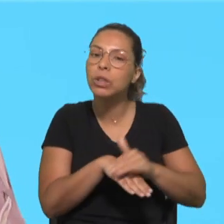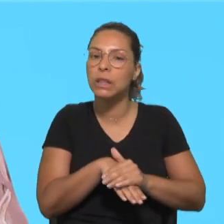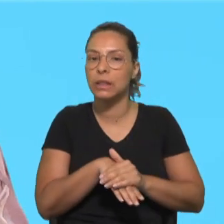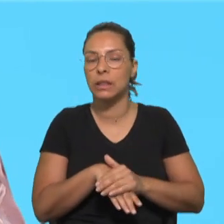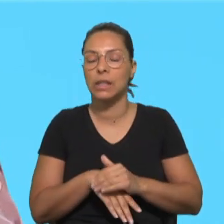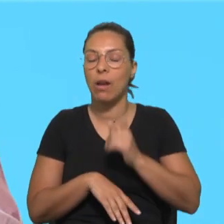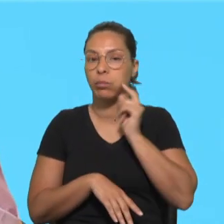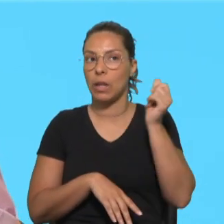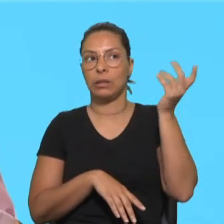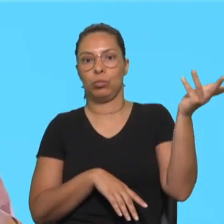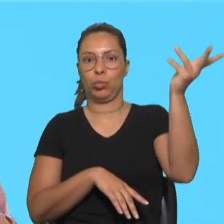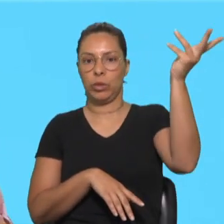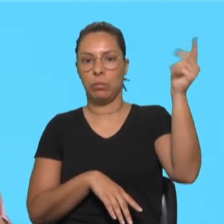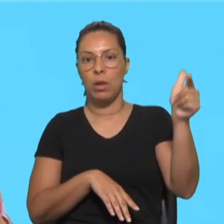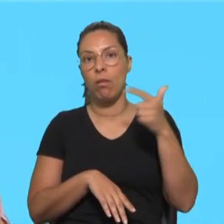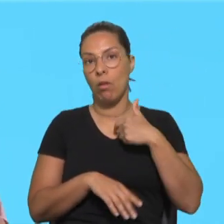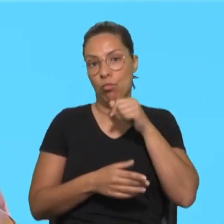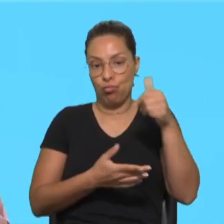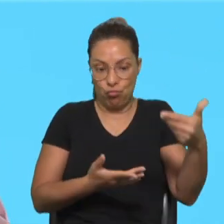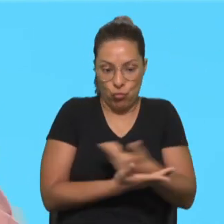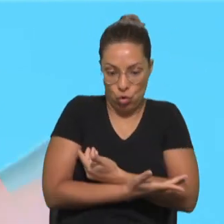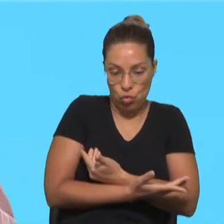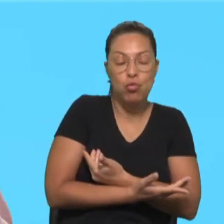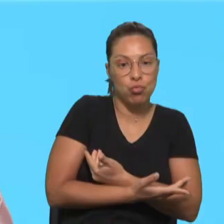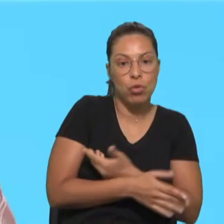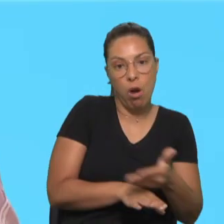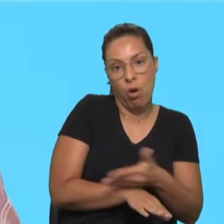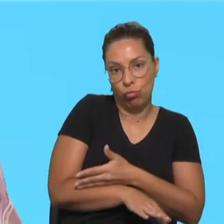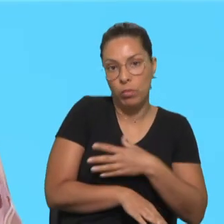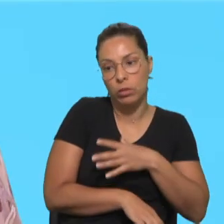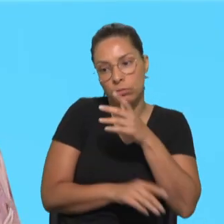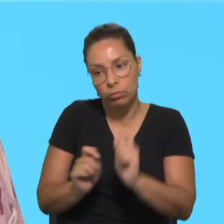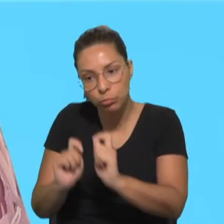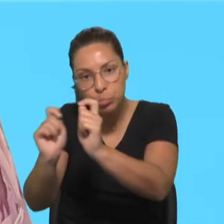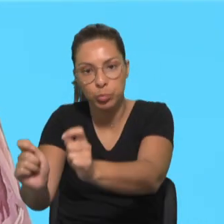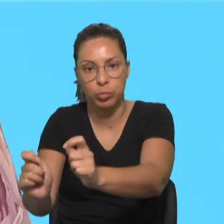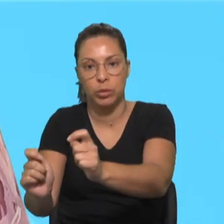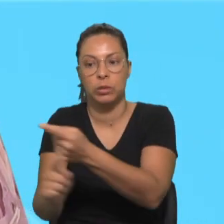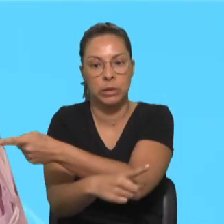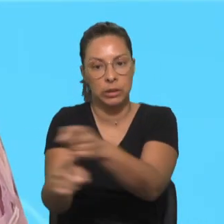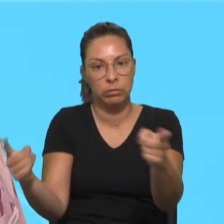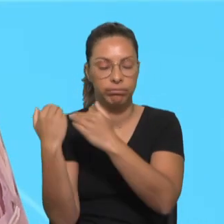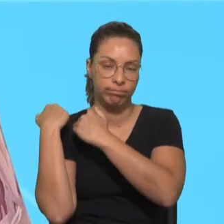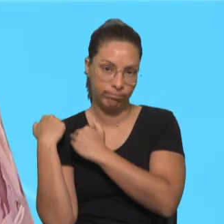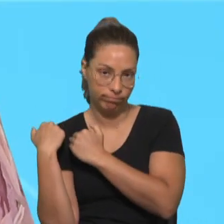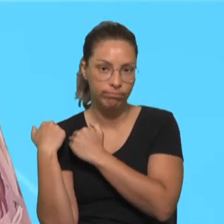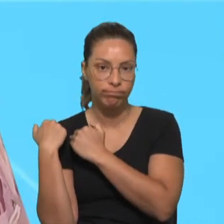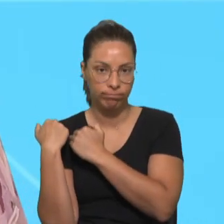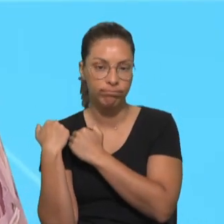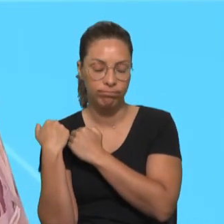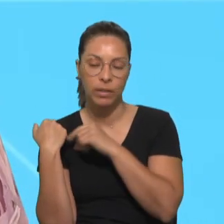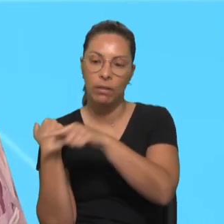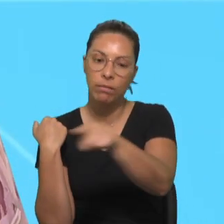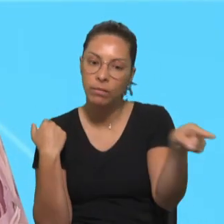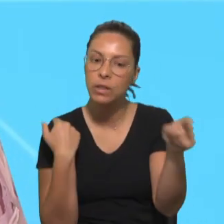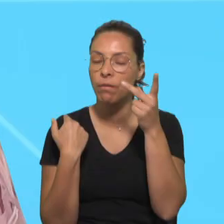pai, que antes de partir deste mundo transmite aos filhos um testemunho, lhes deixa uma herança fundamental para que eles